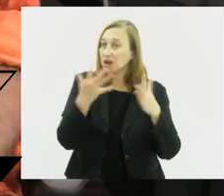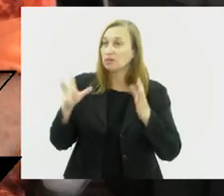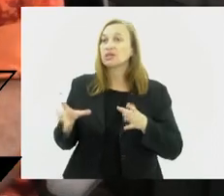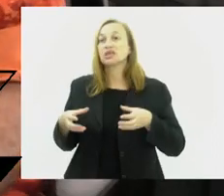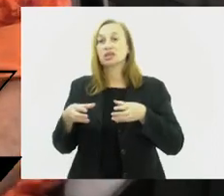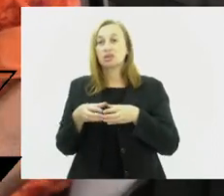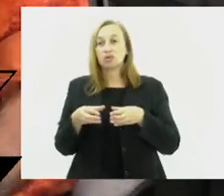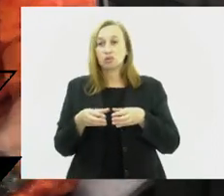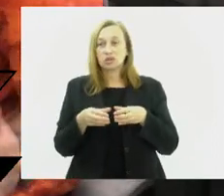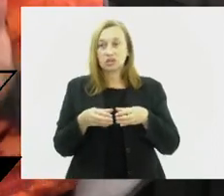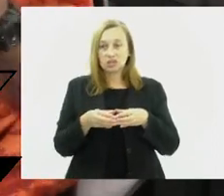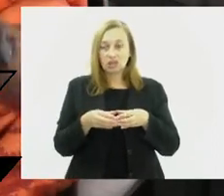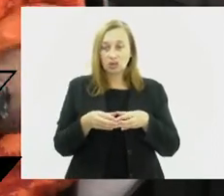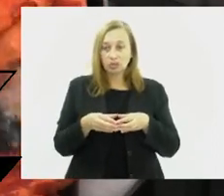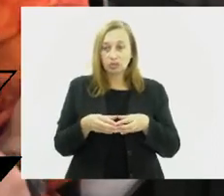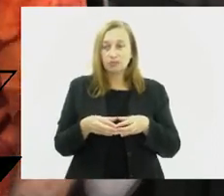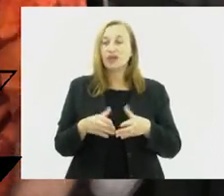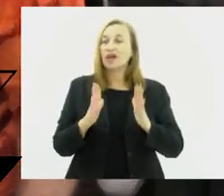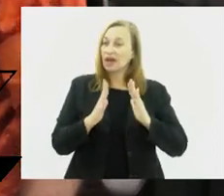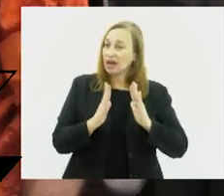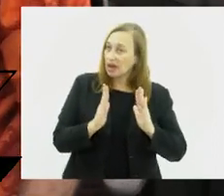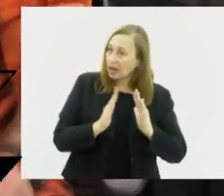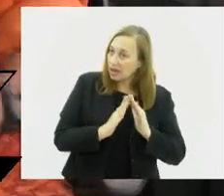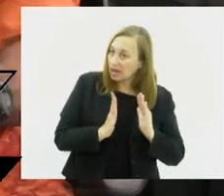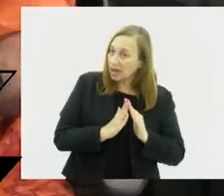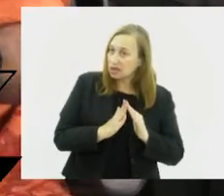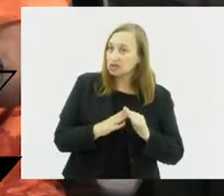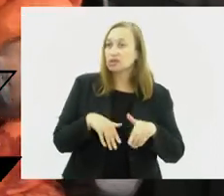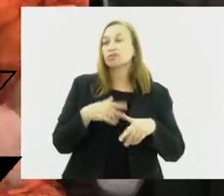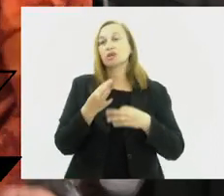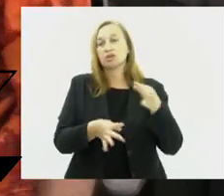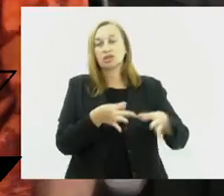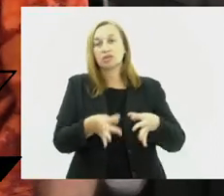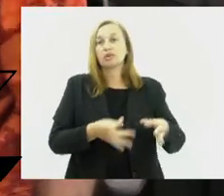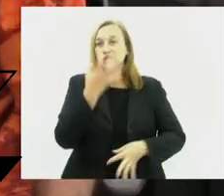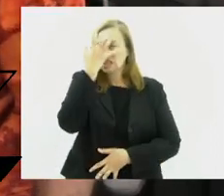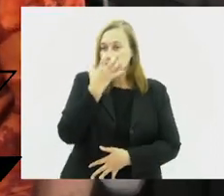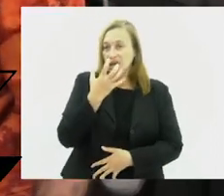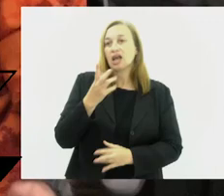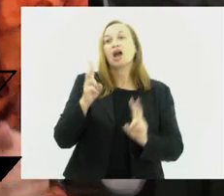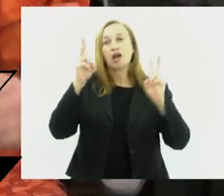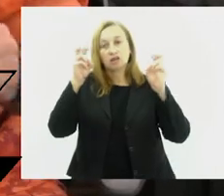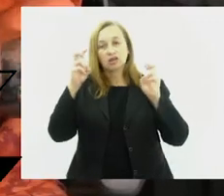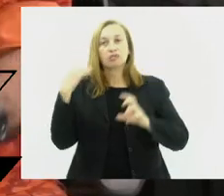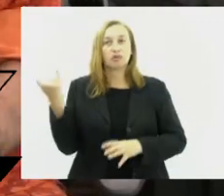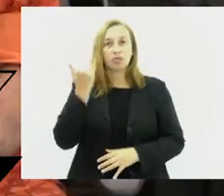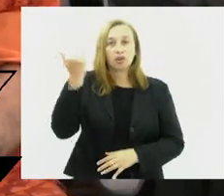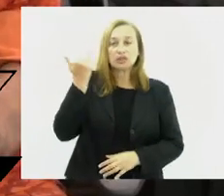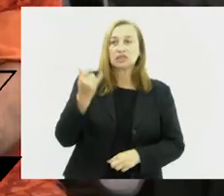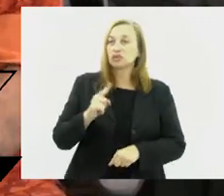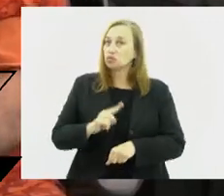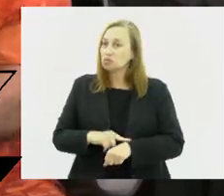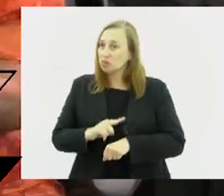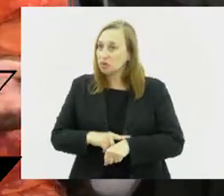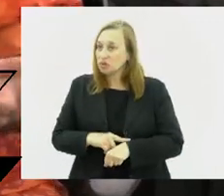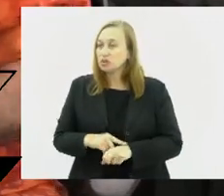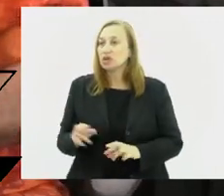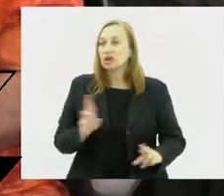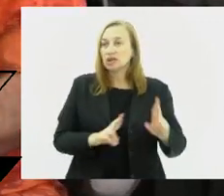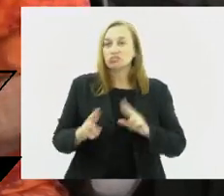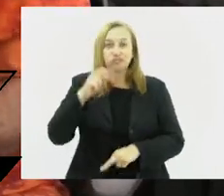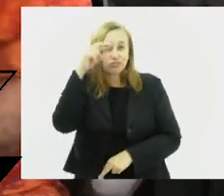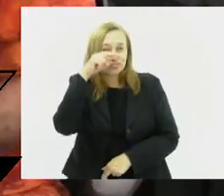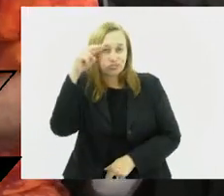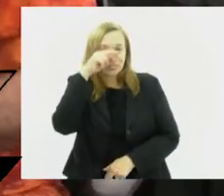comissão, parabenizo a casa pelo tratamento sério que é dado ao tema, dada a importância. No momento, em relação à